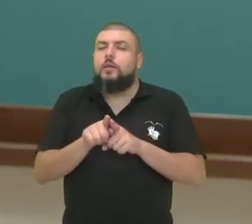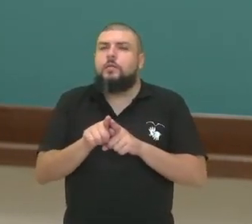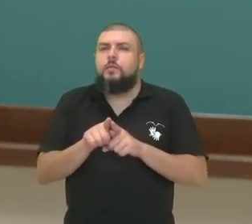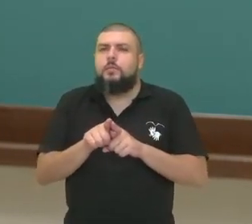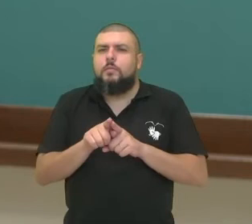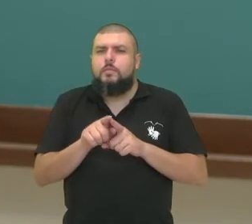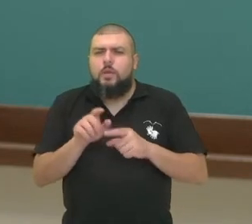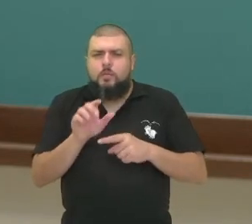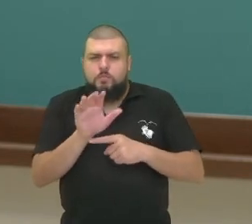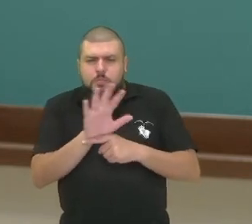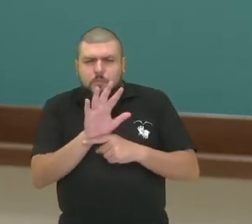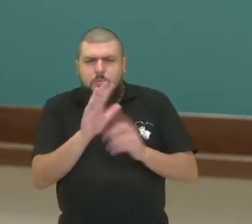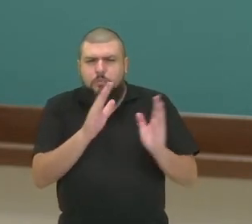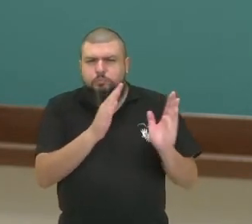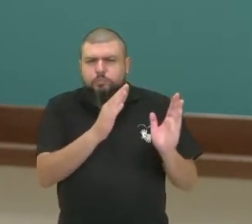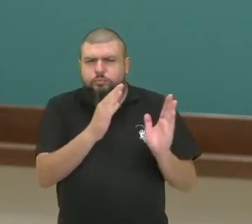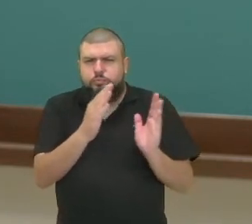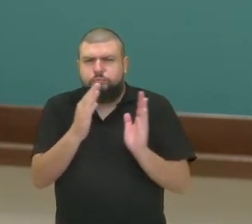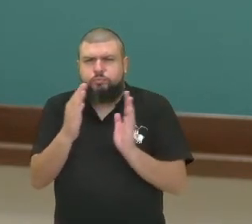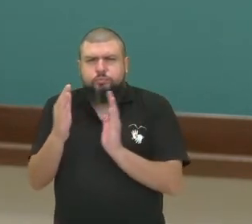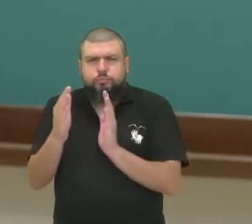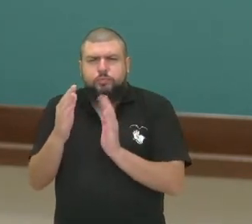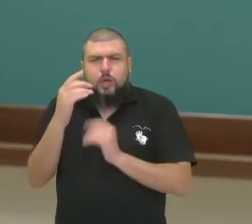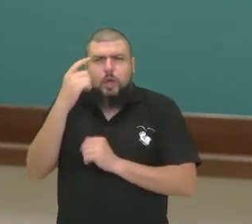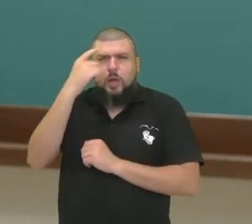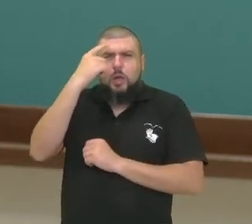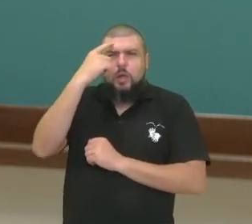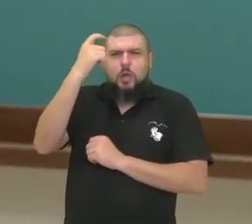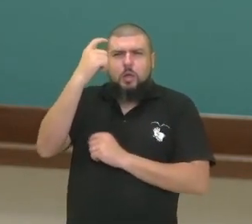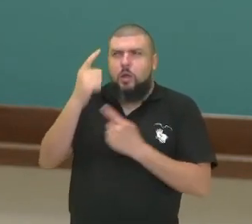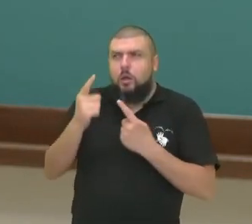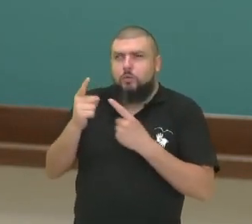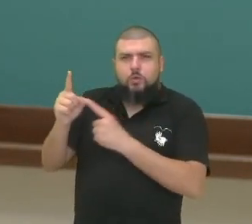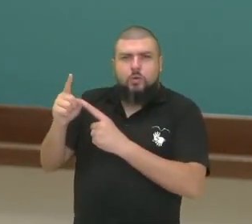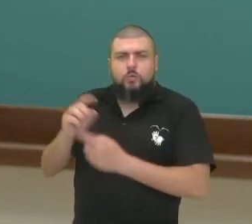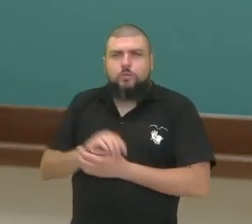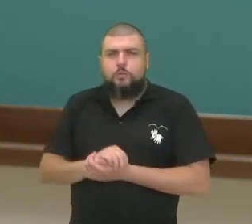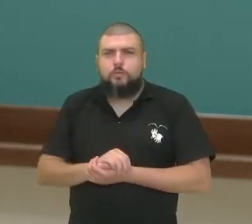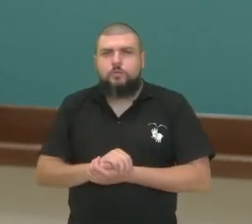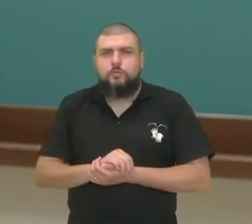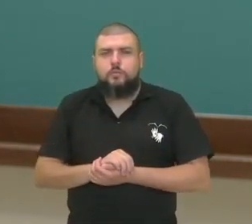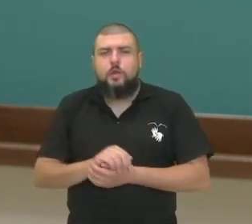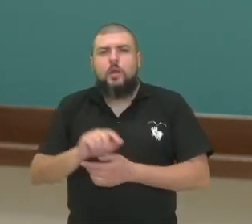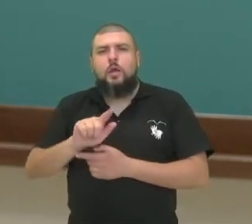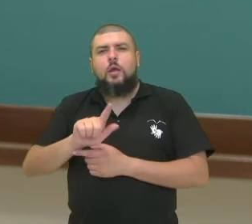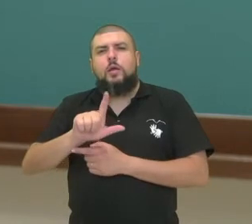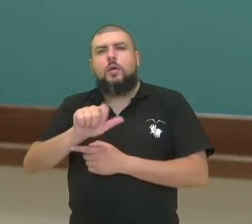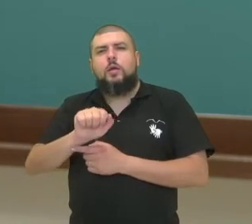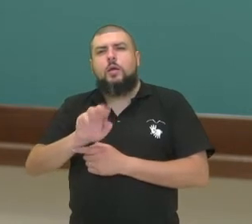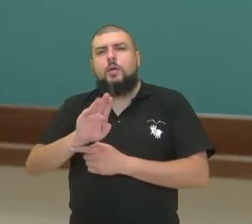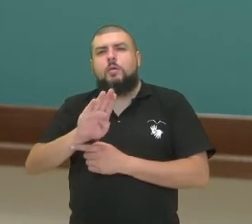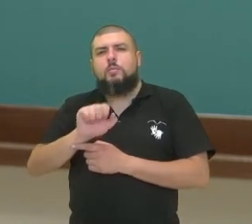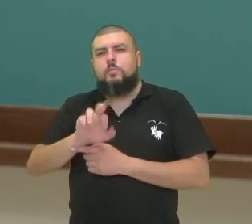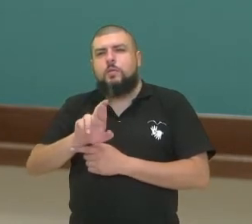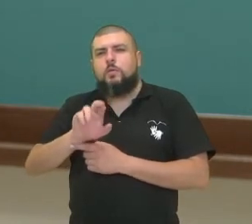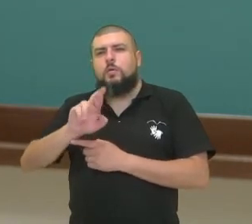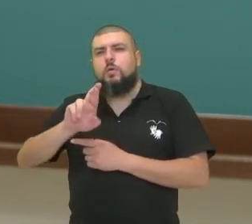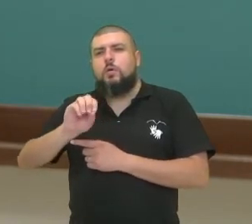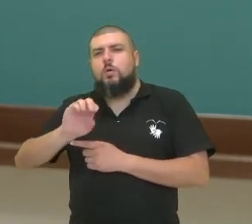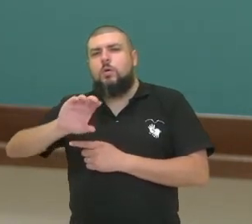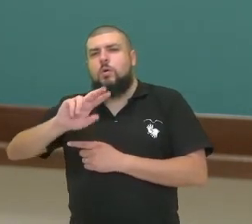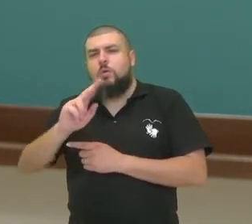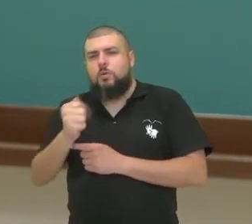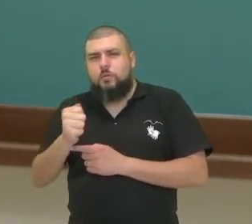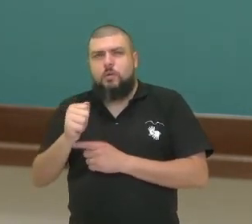uma câmera na mão e uma ideia na cabeça. Entre as pessoas que se destacaram aqui foi o Glauber Rocha, que fez esse filme, Terra em